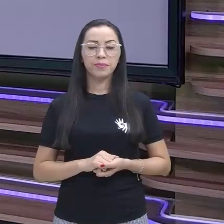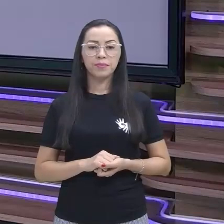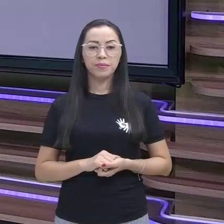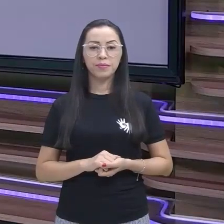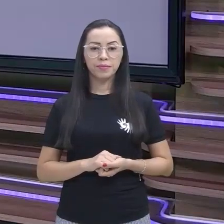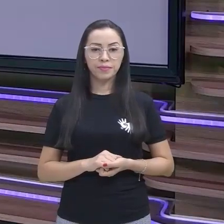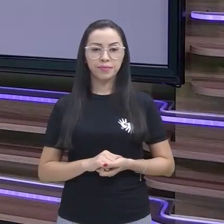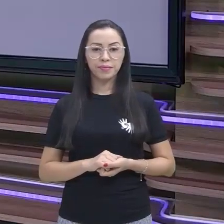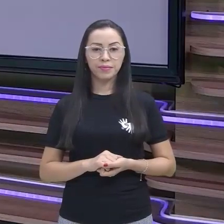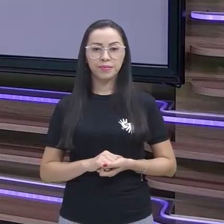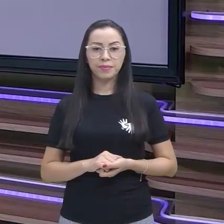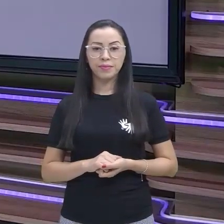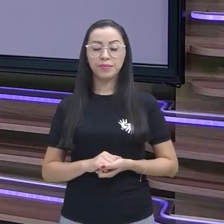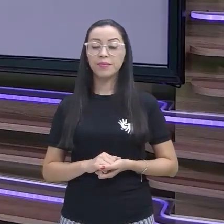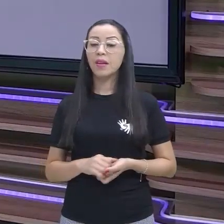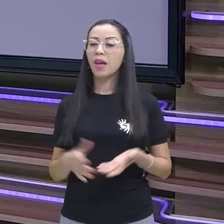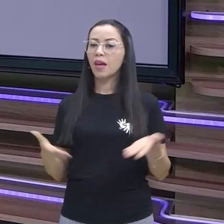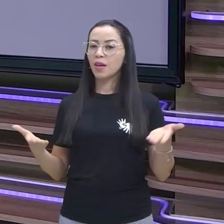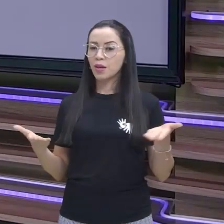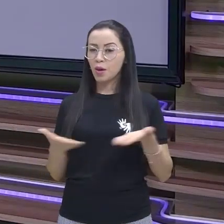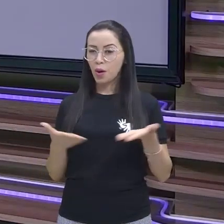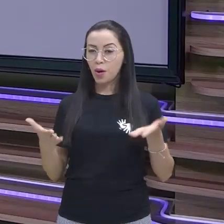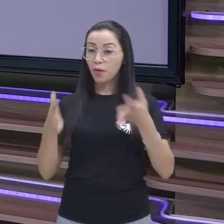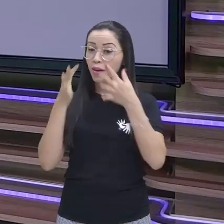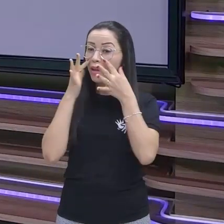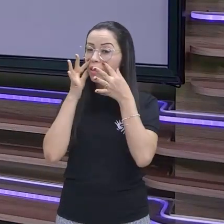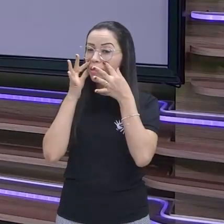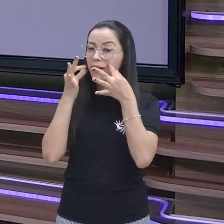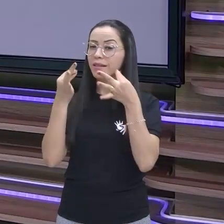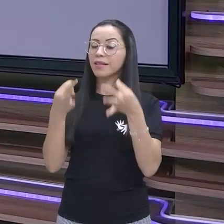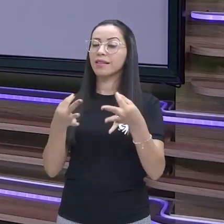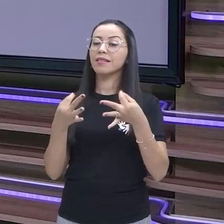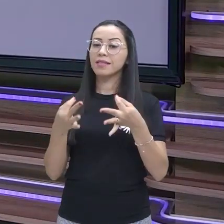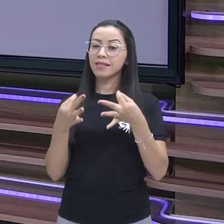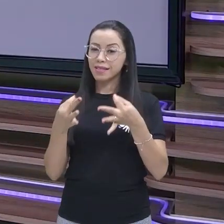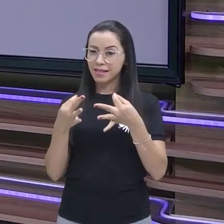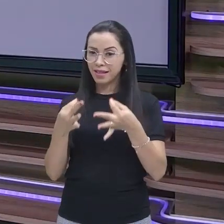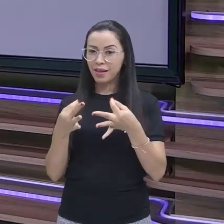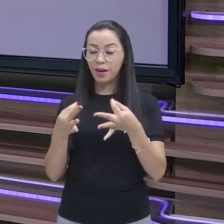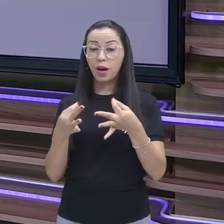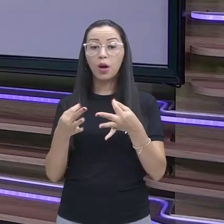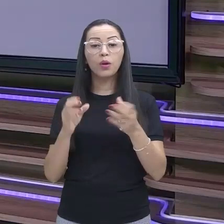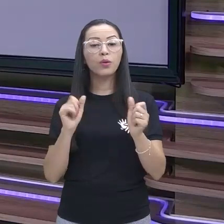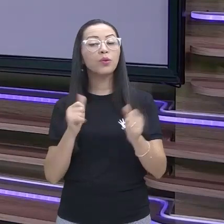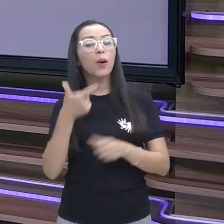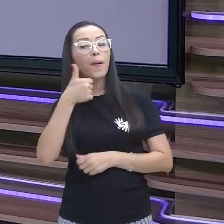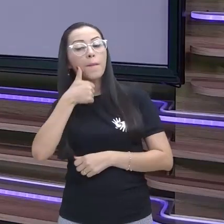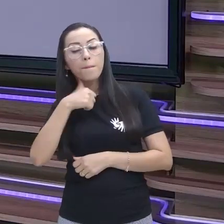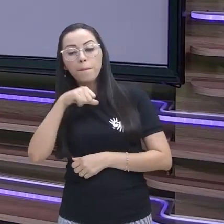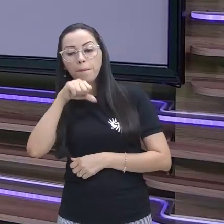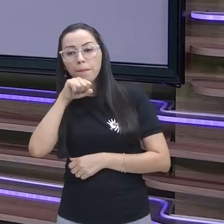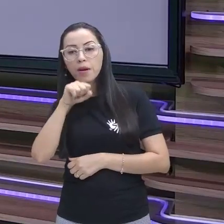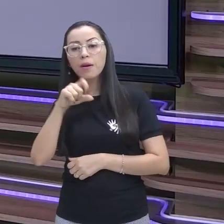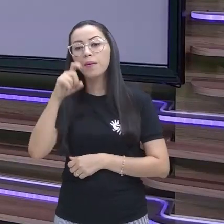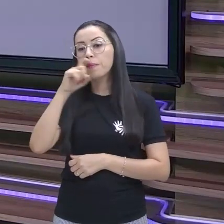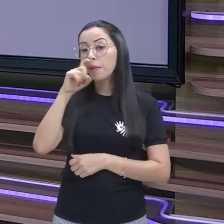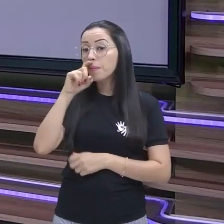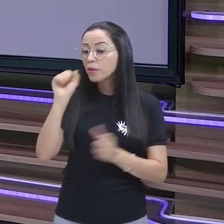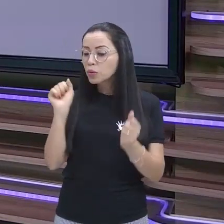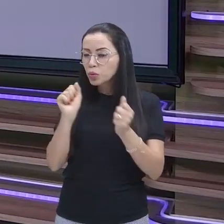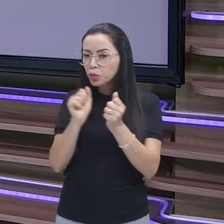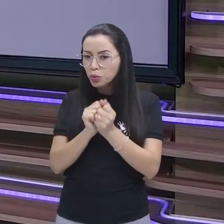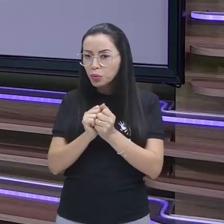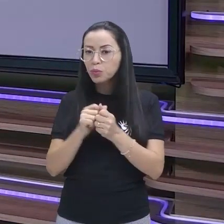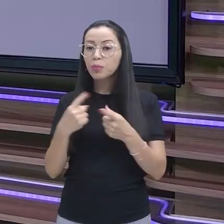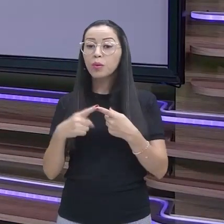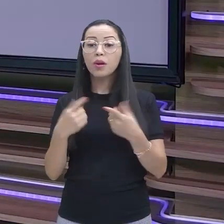E fique hoje bem ligado e bem atento aí do lado da mamãe ou do papai, porque é nossa